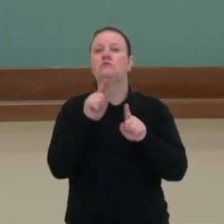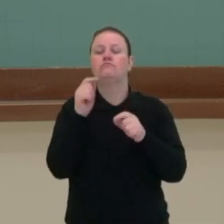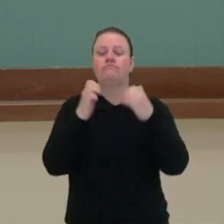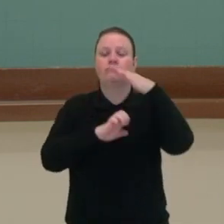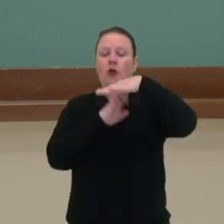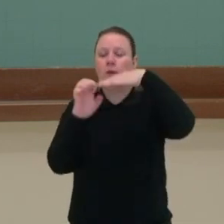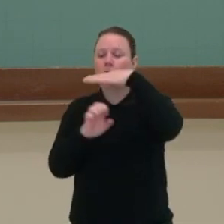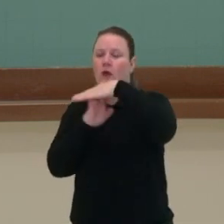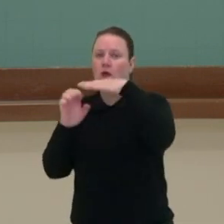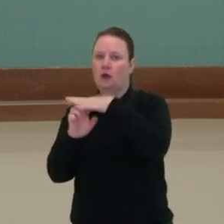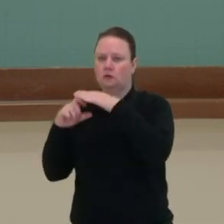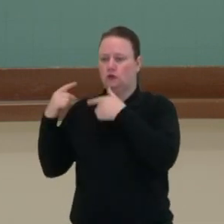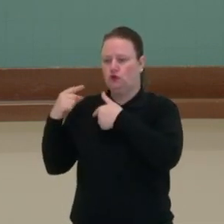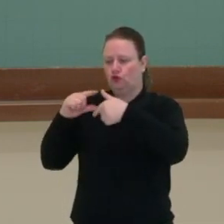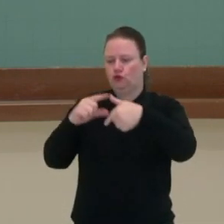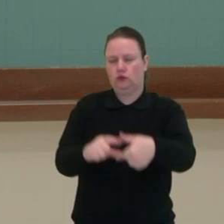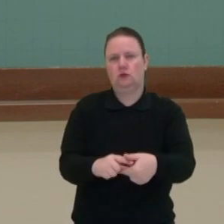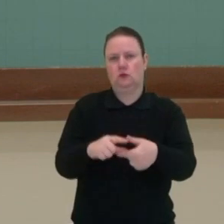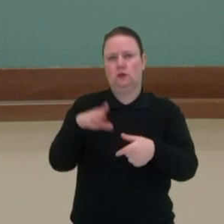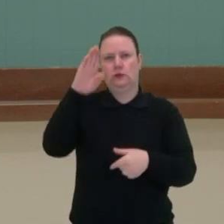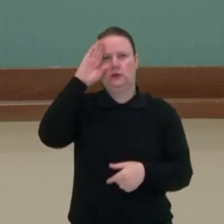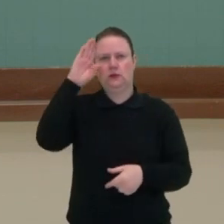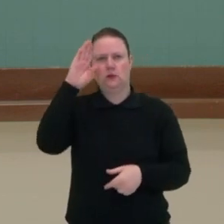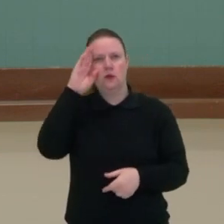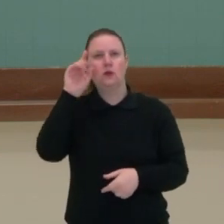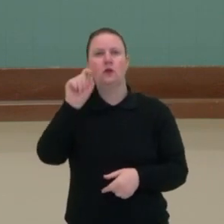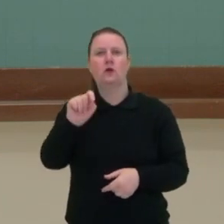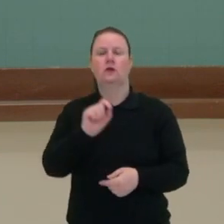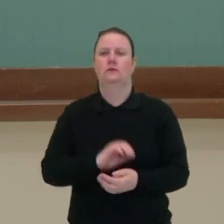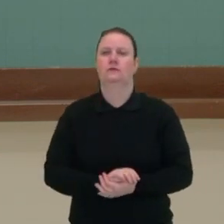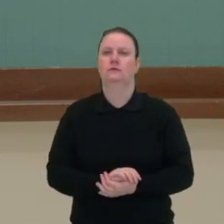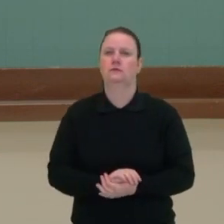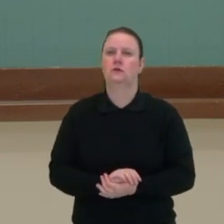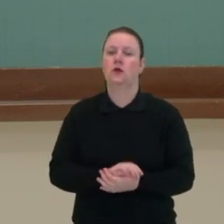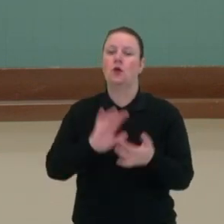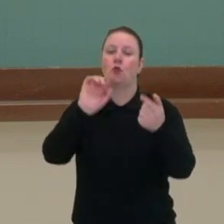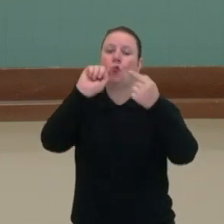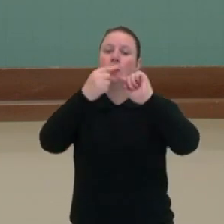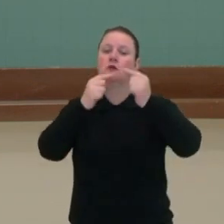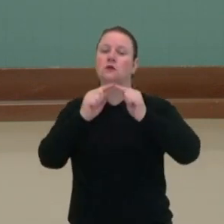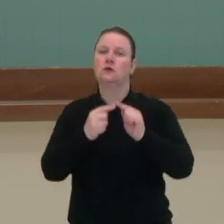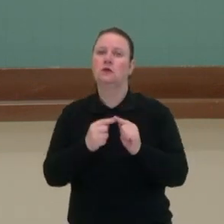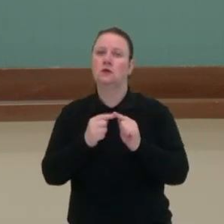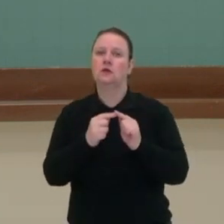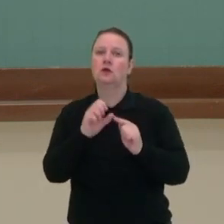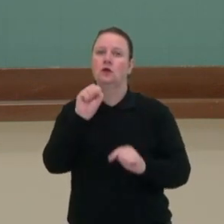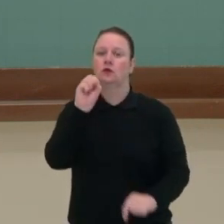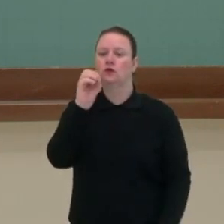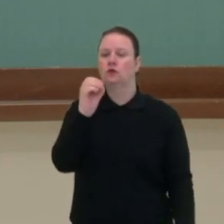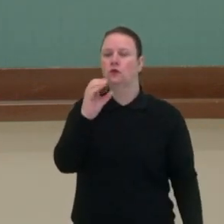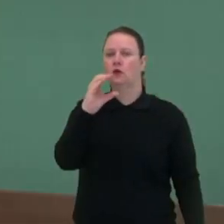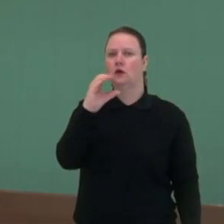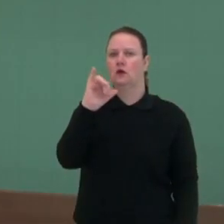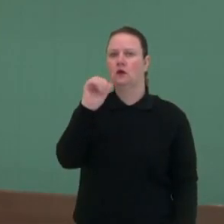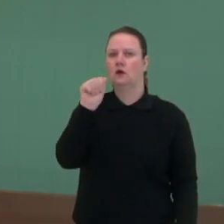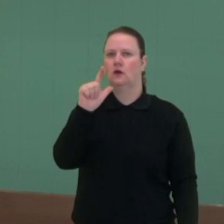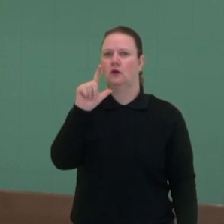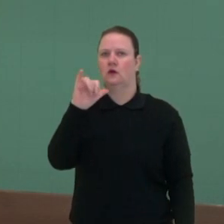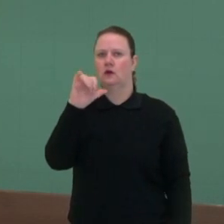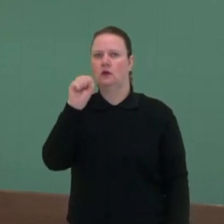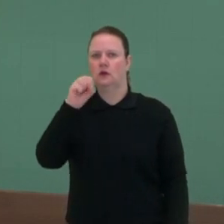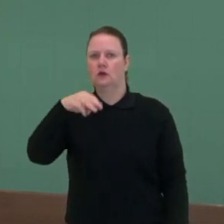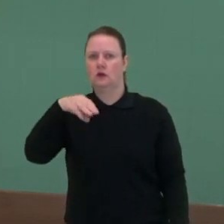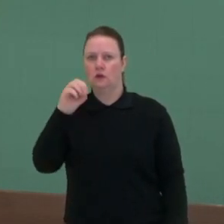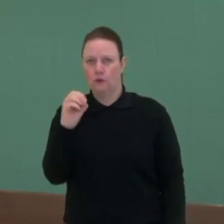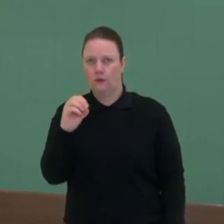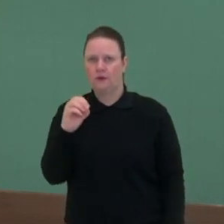empresários, conservadores e os militares, a imagem do Lula estava associada ao socialismo, à ideia da União Soviética. No ano de